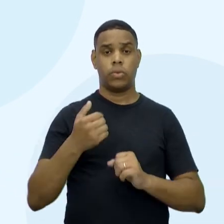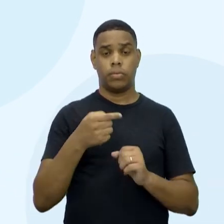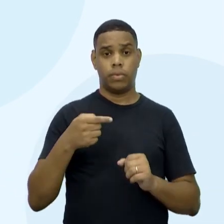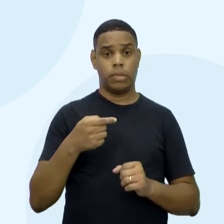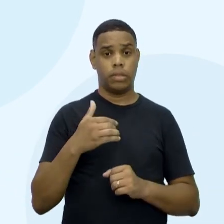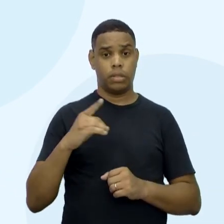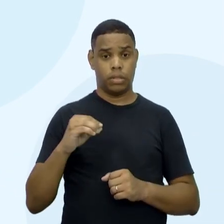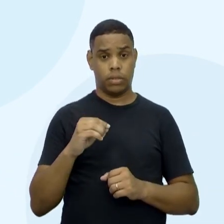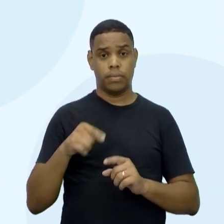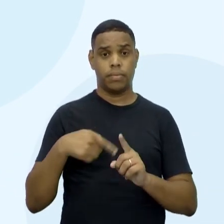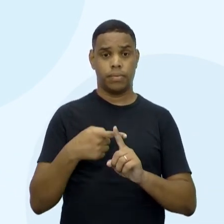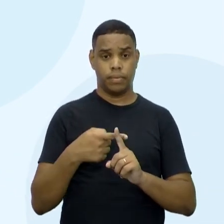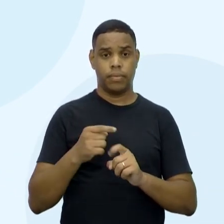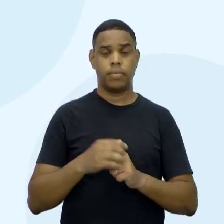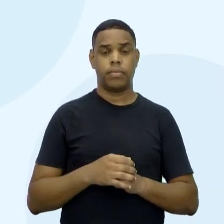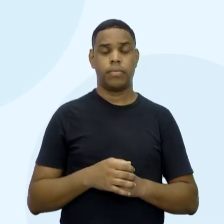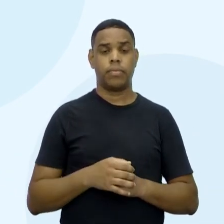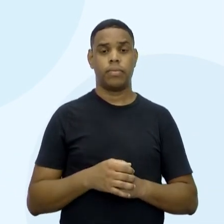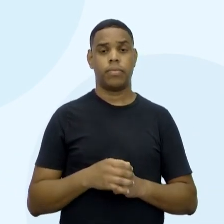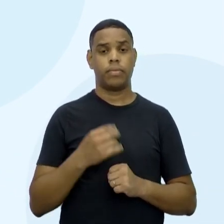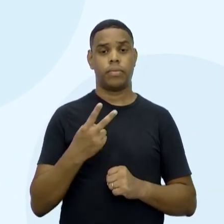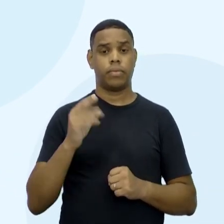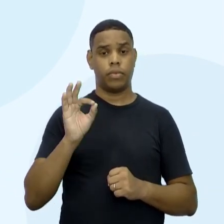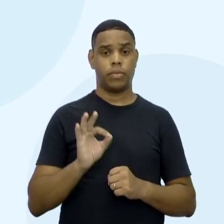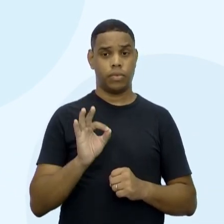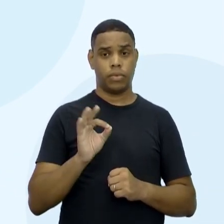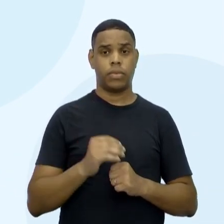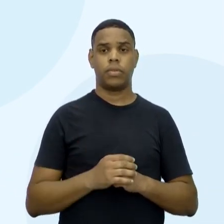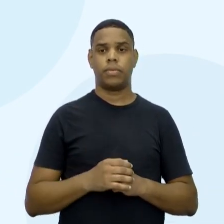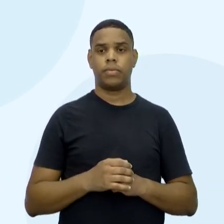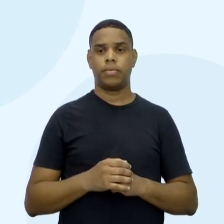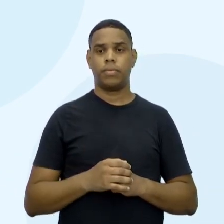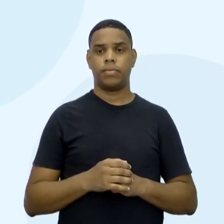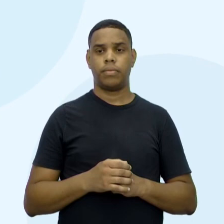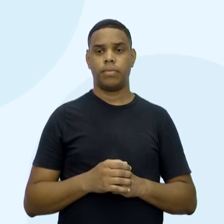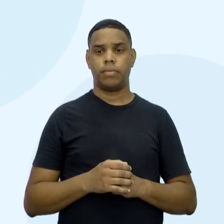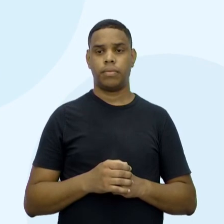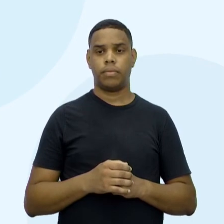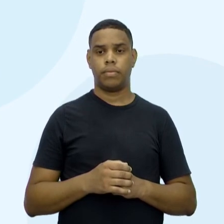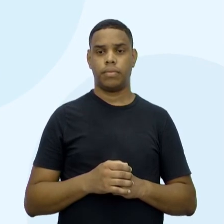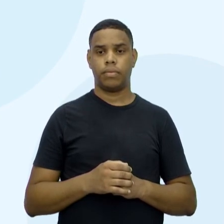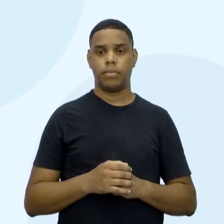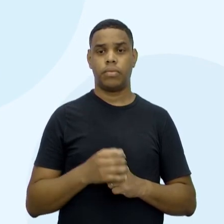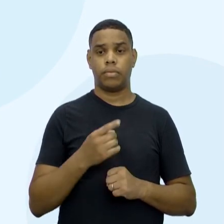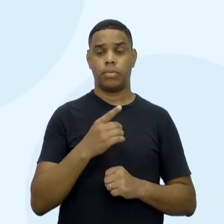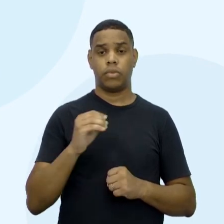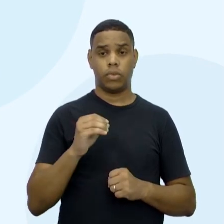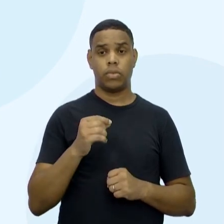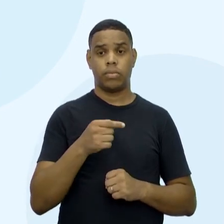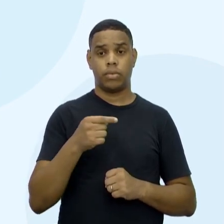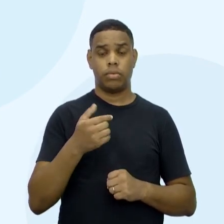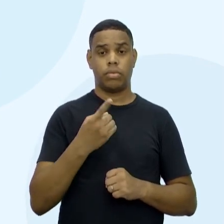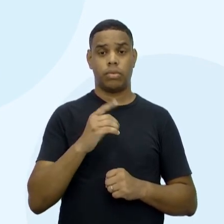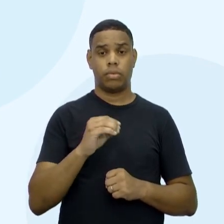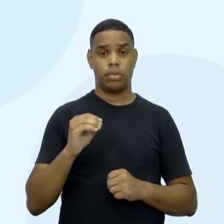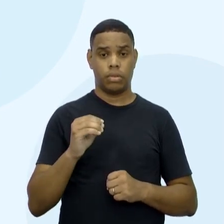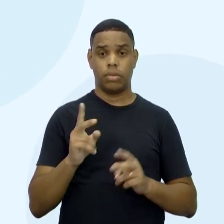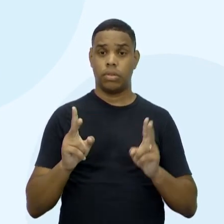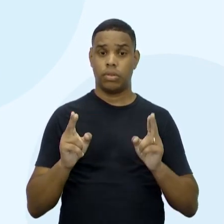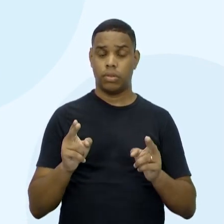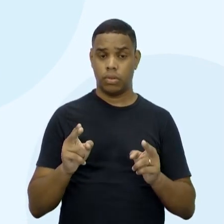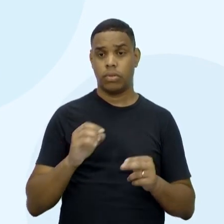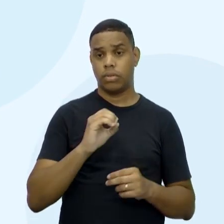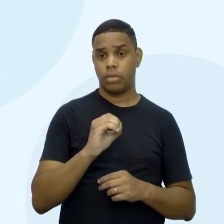Que a gente vai somar. Então, a gente tem 2%, 2 sobre 100, que é a mesma coisa